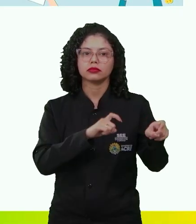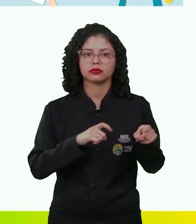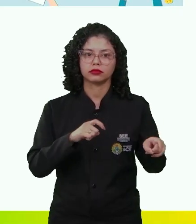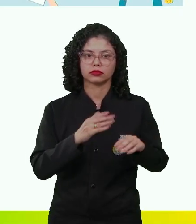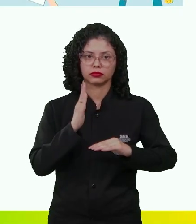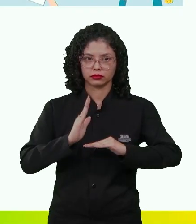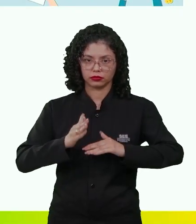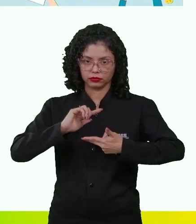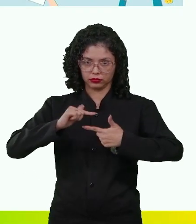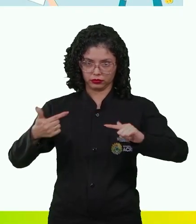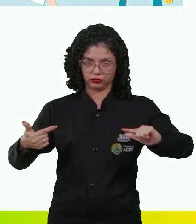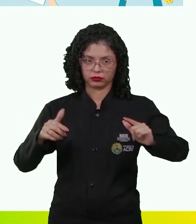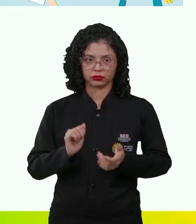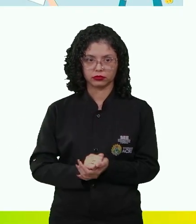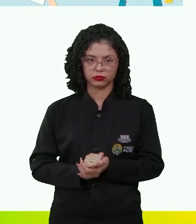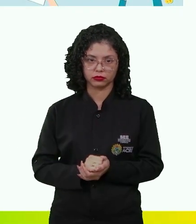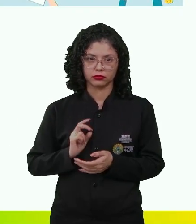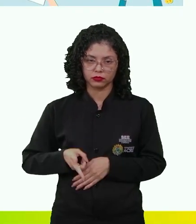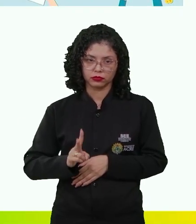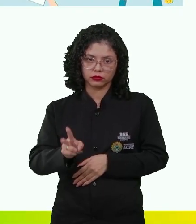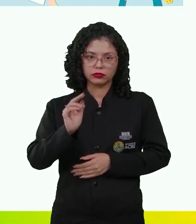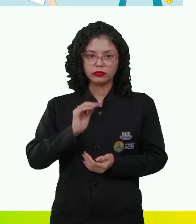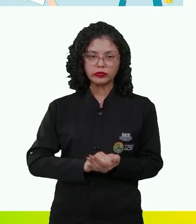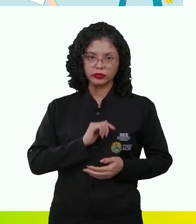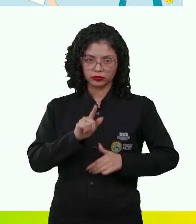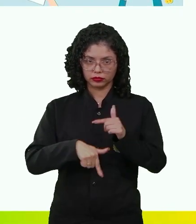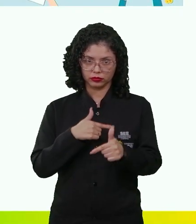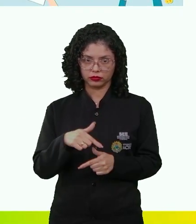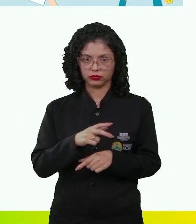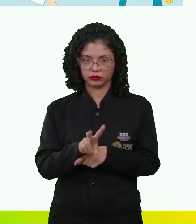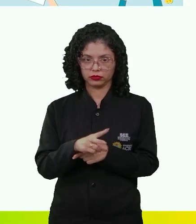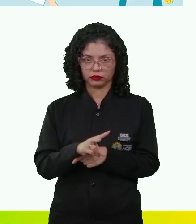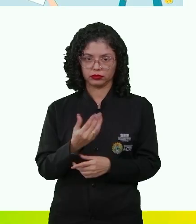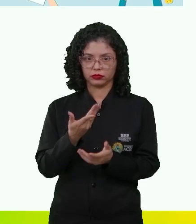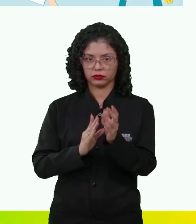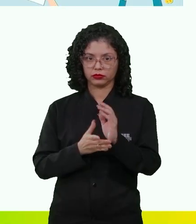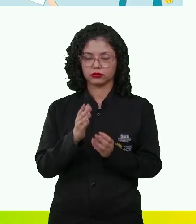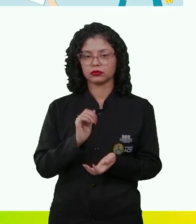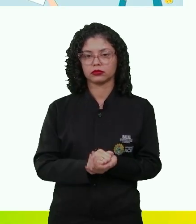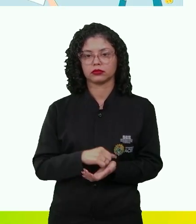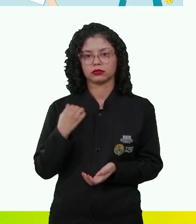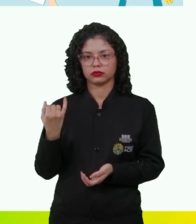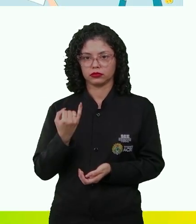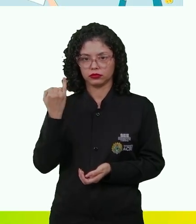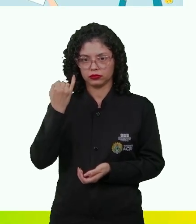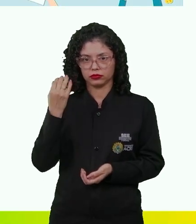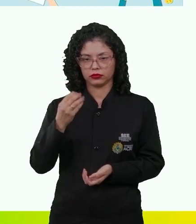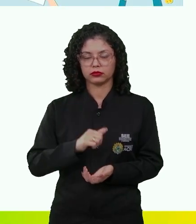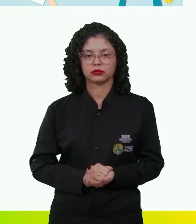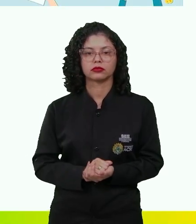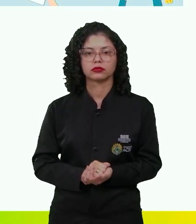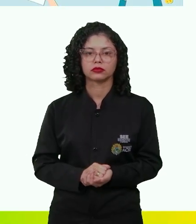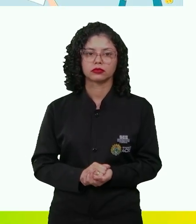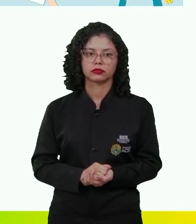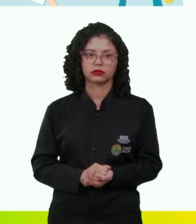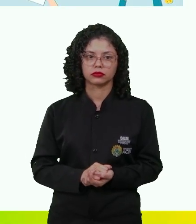agropecuária moderna e intensiva, emprego de máquinas e mão de obra